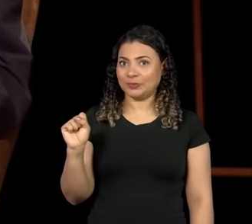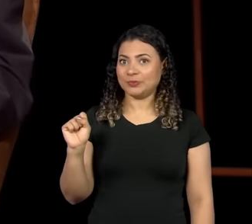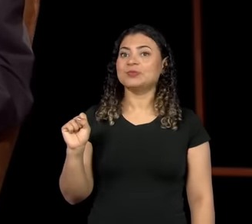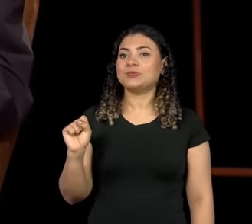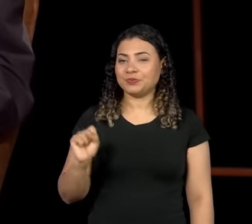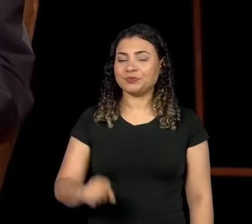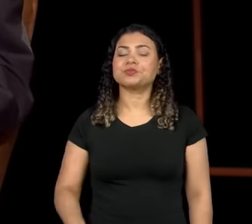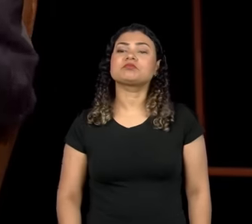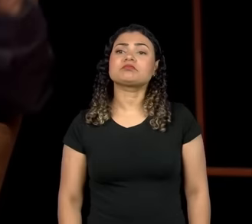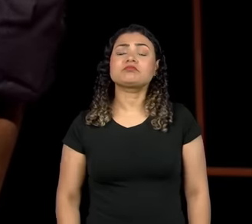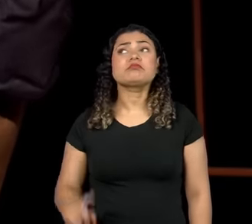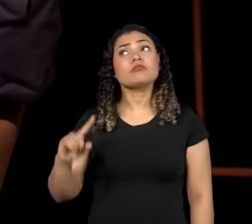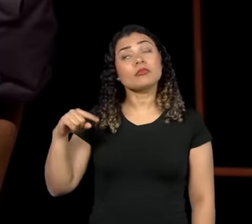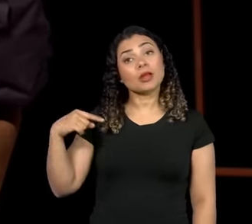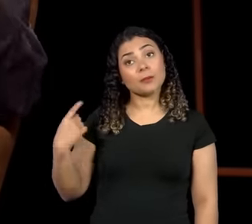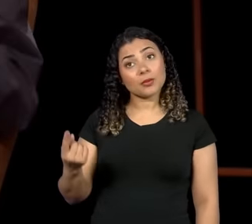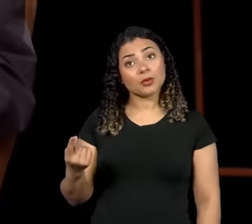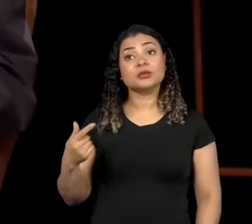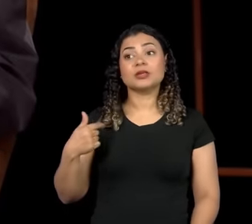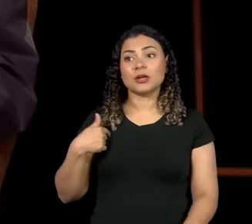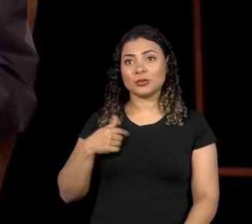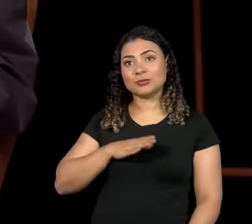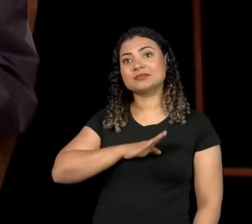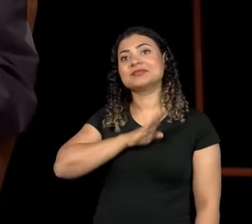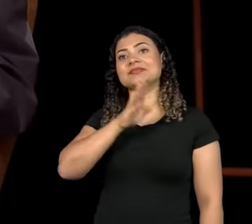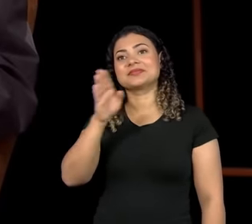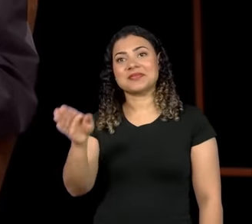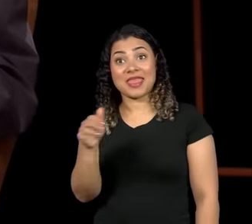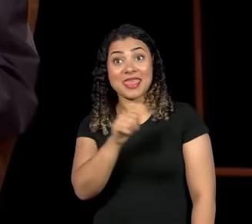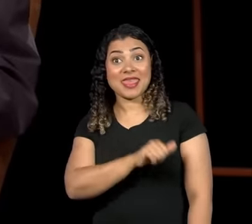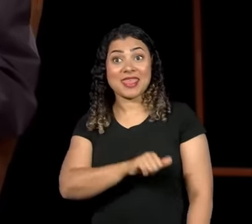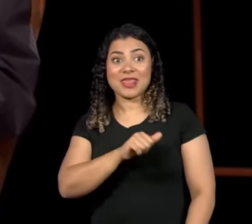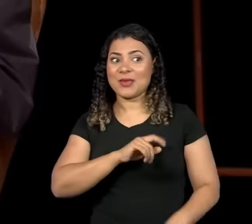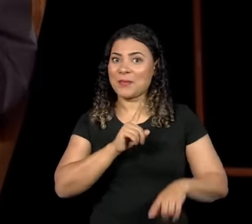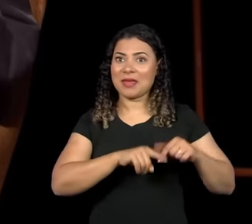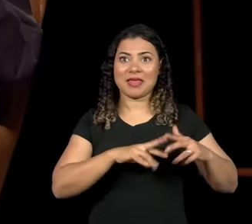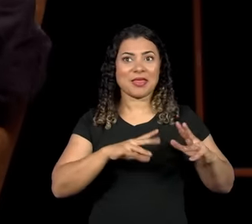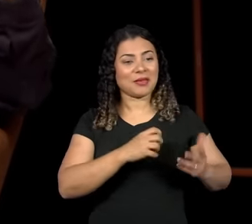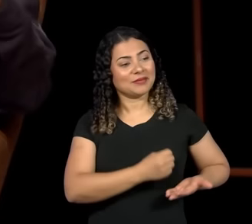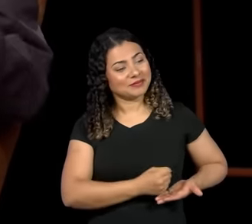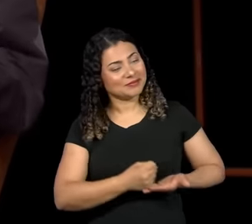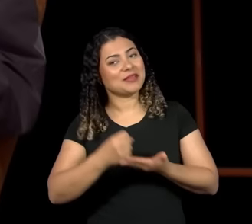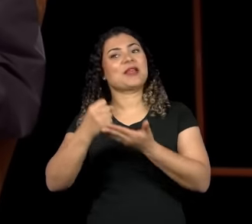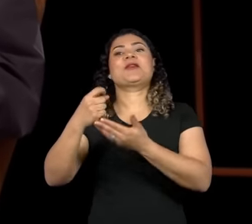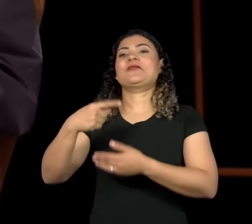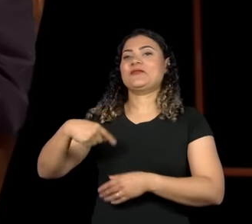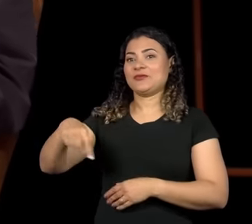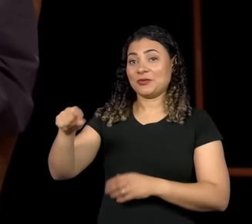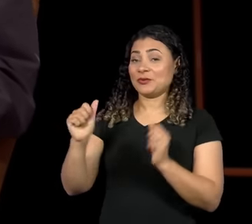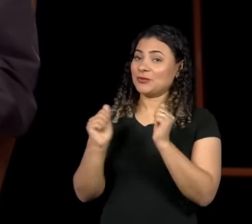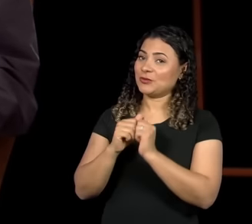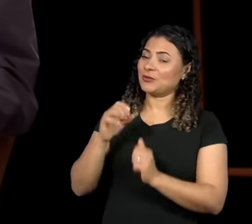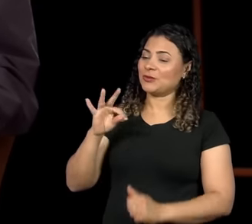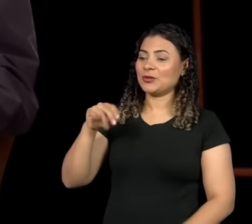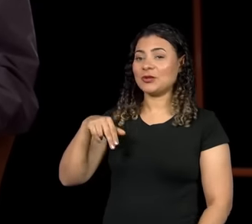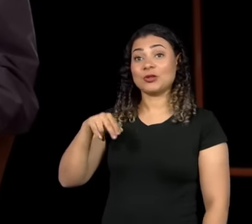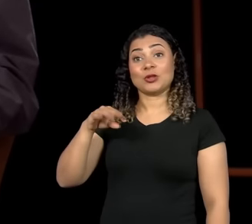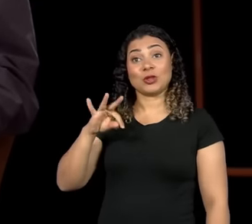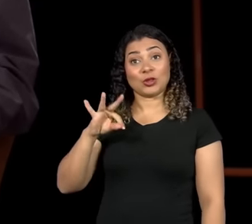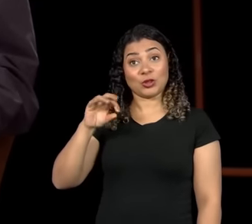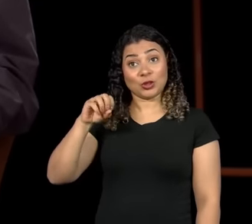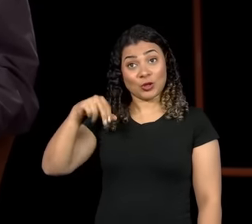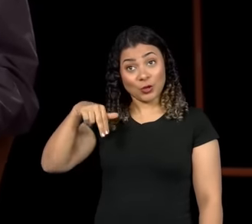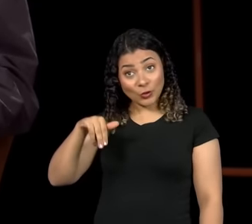1978. Aí, lá vou eu de mala e cuia para o Rio de Janeiro, levado pelo Tony, querido Tony.